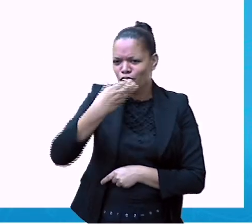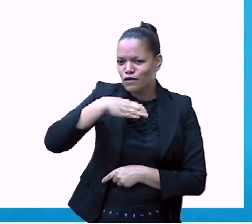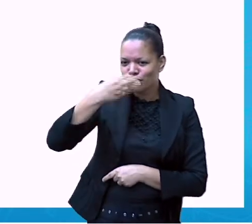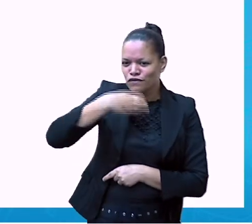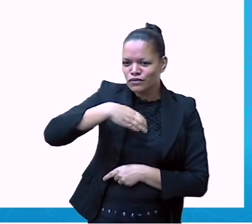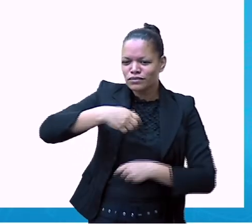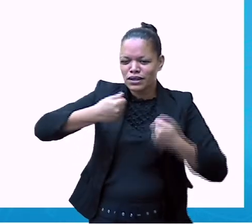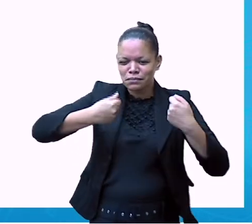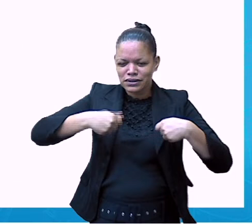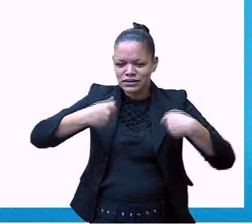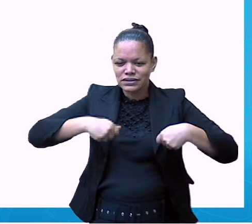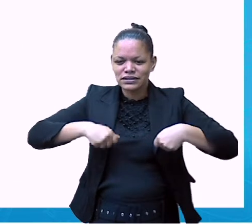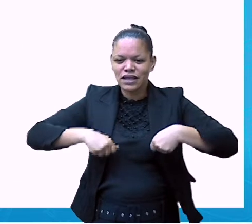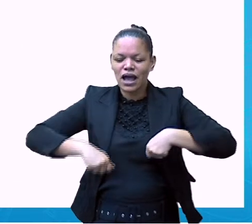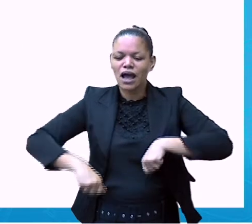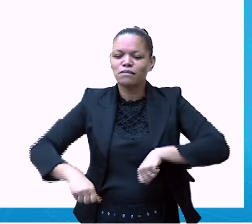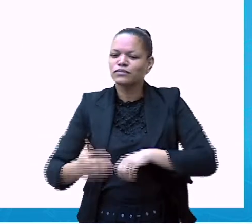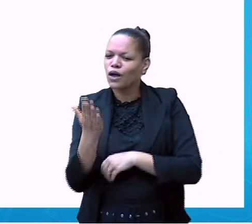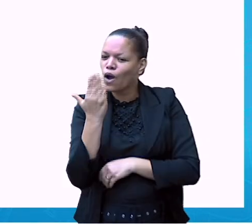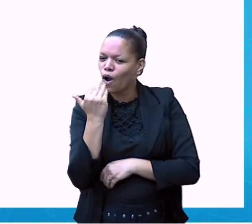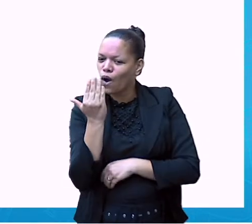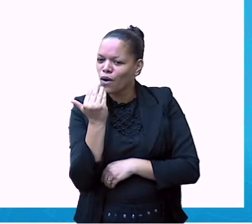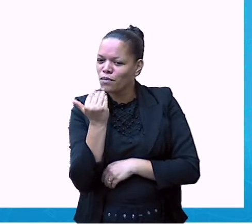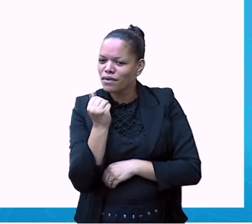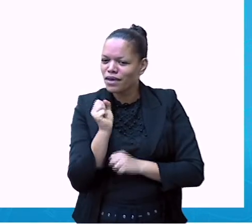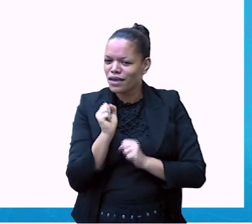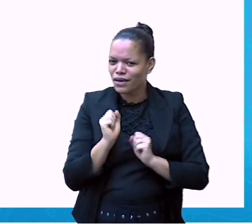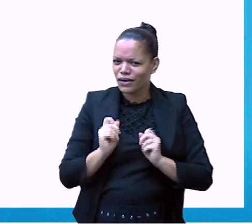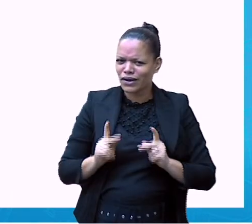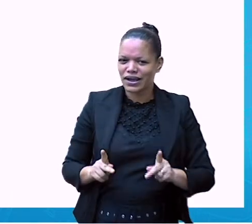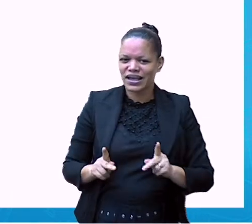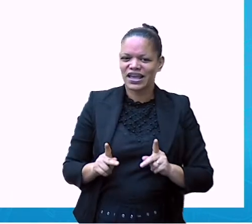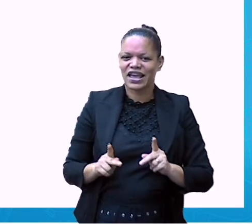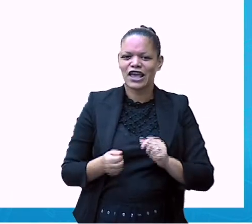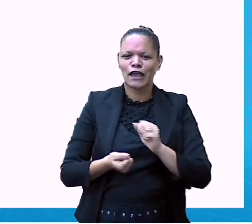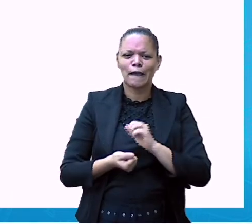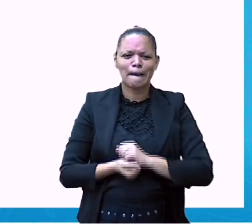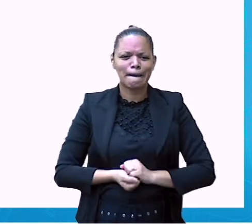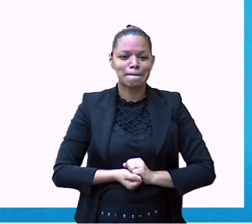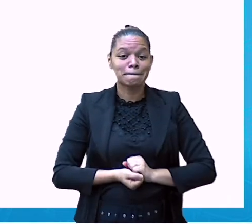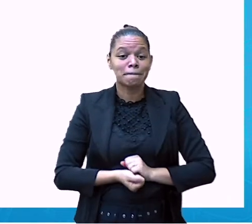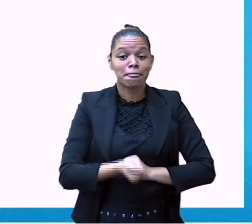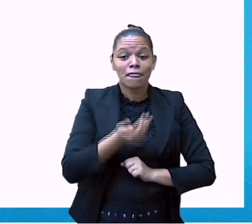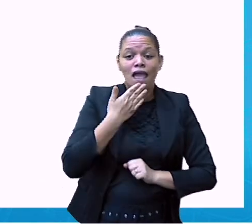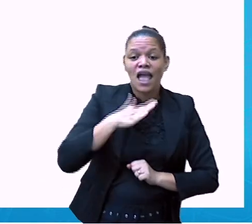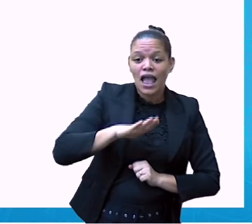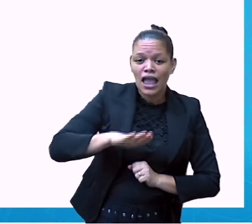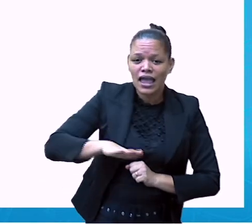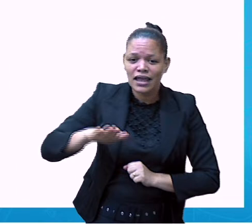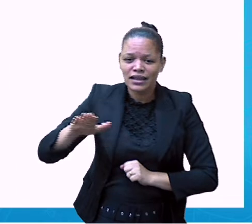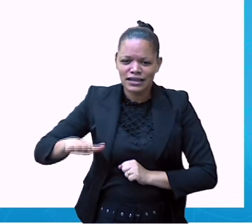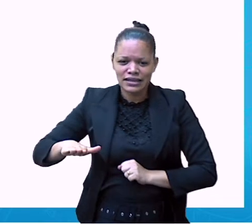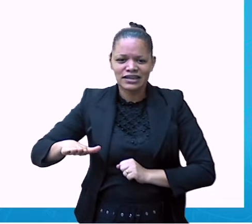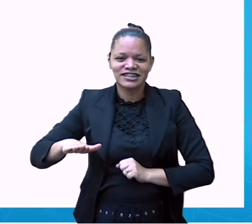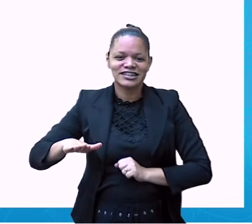é aconselhável consumir porções, o equivalente entre 100